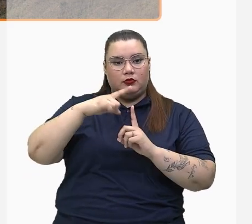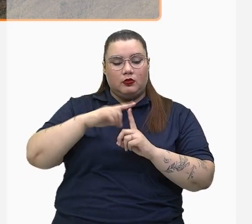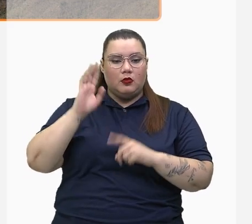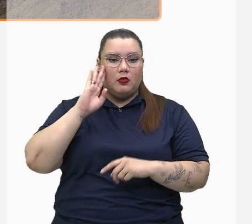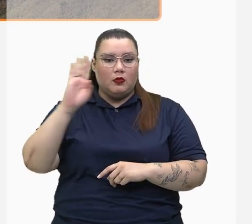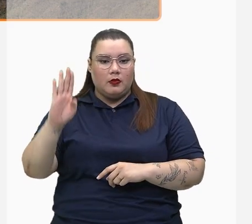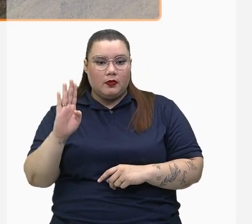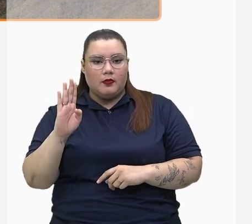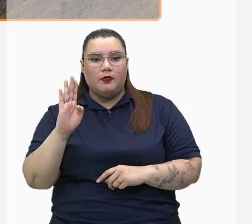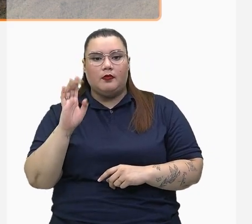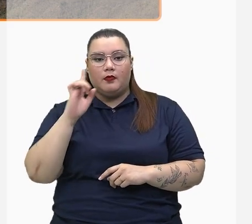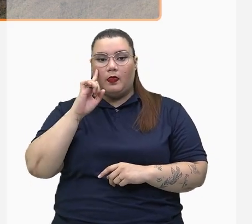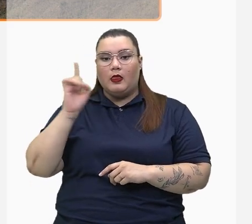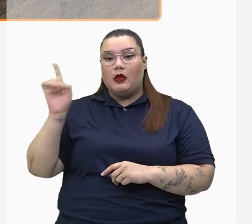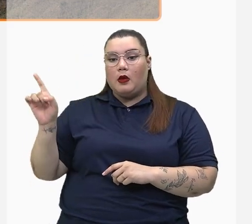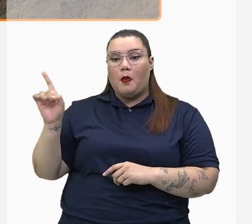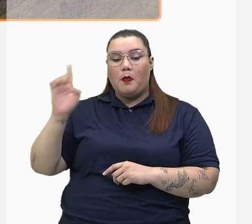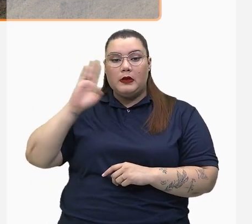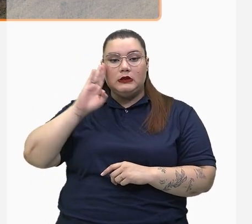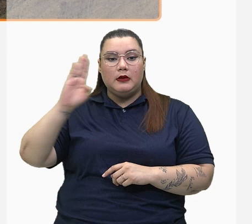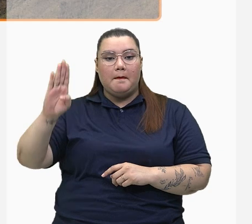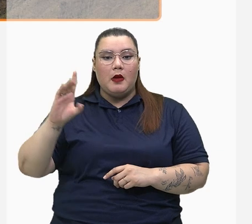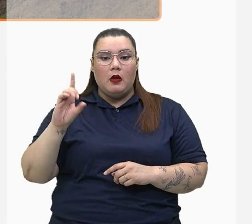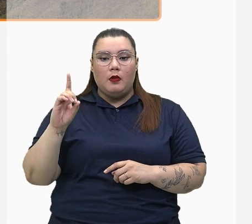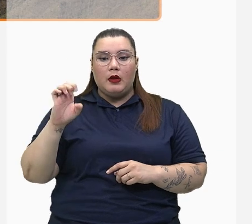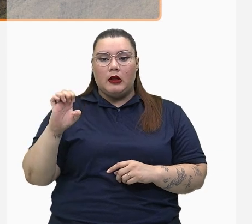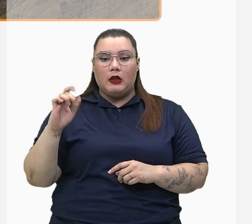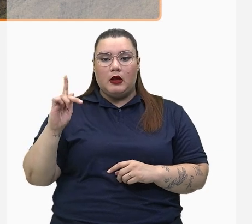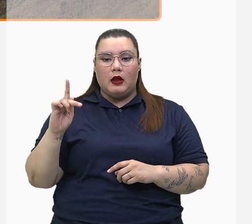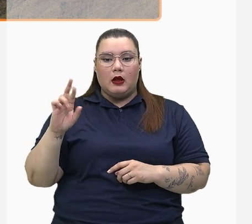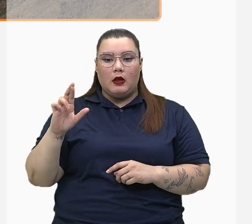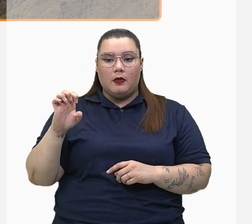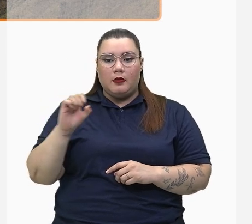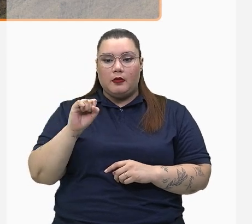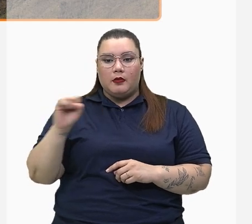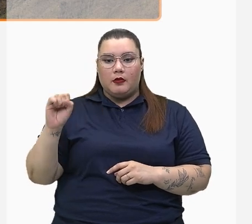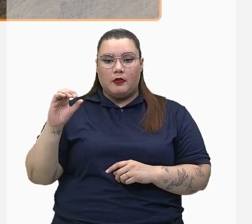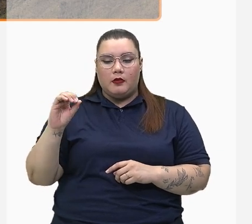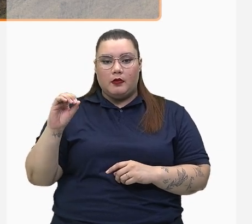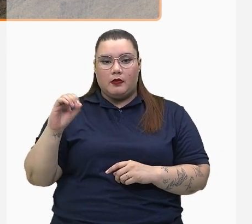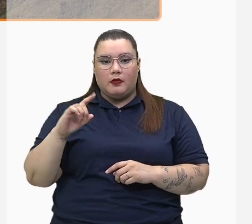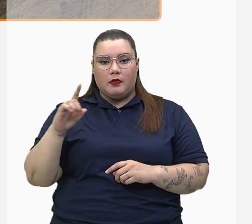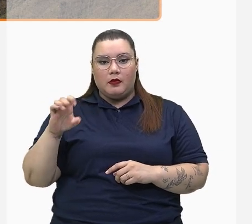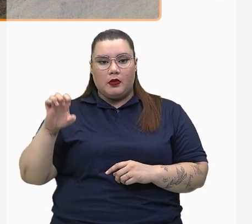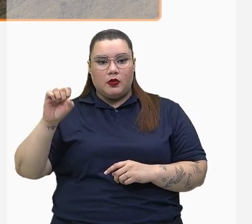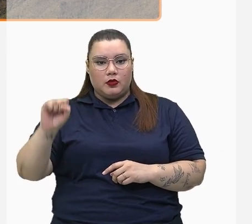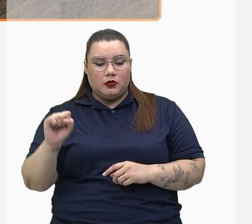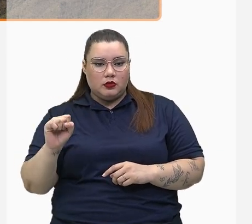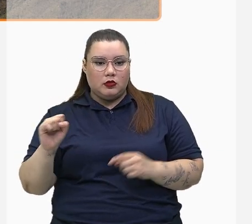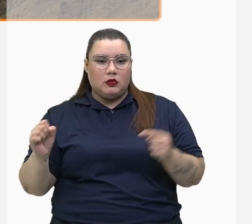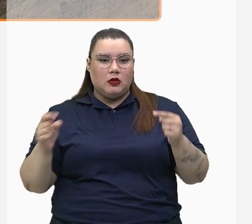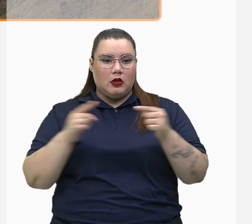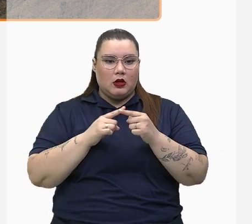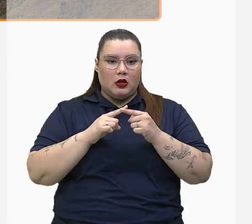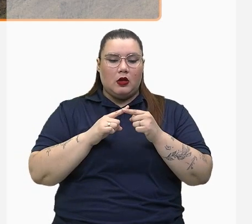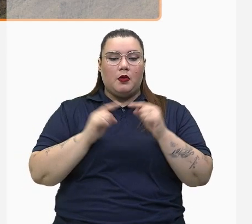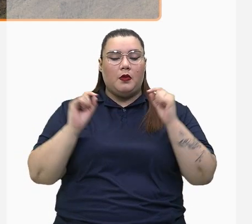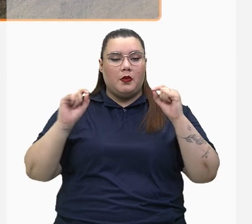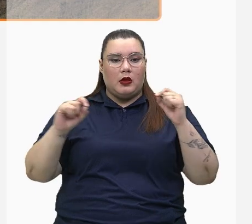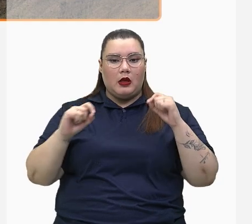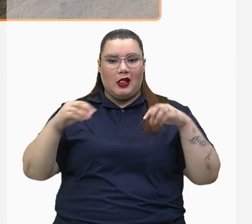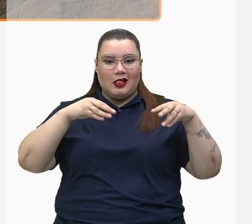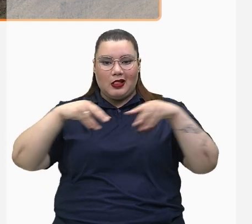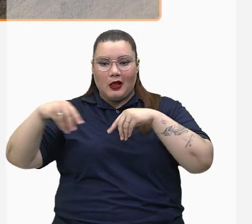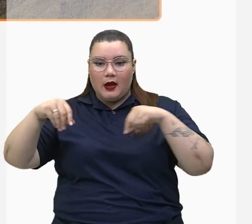as depressões. Elas aparecem principalmente nas faixas de terras que estão